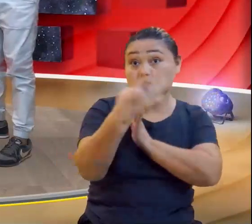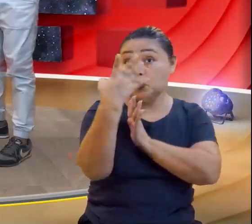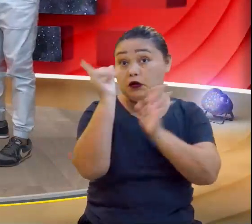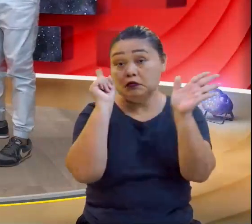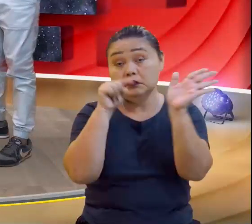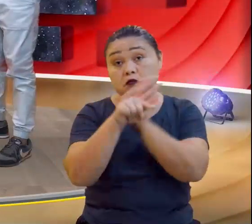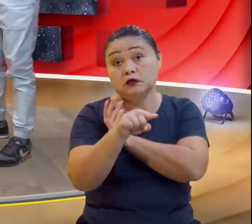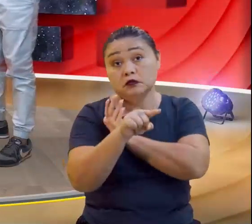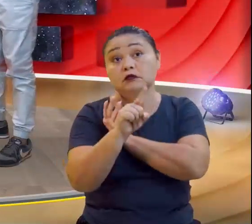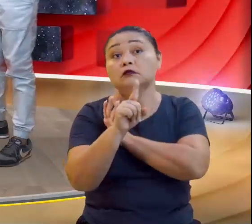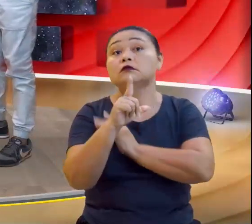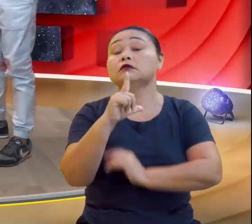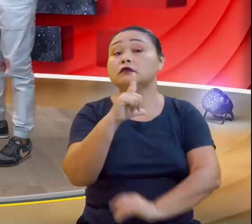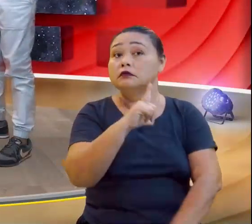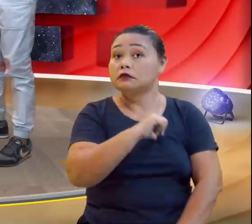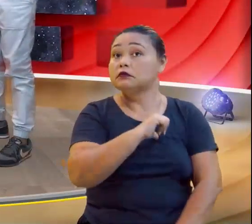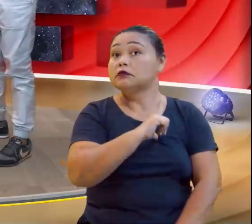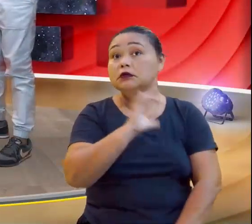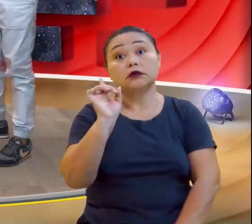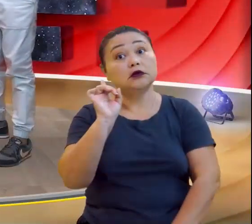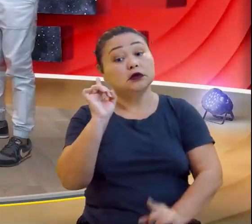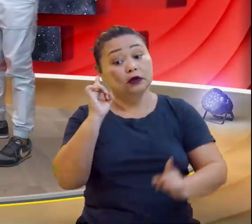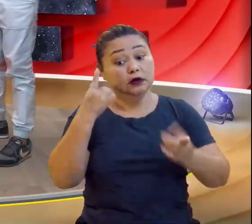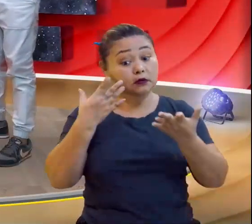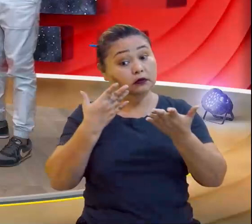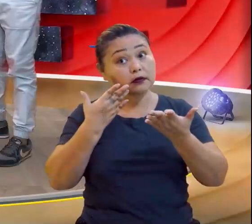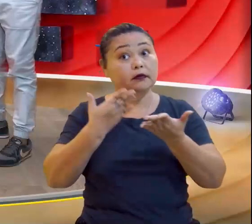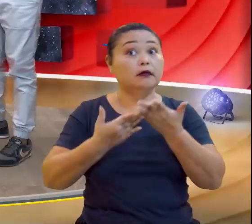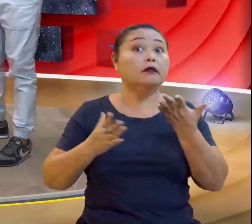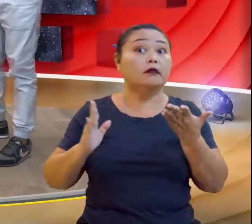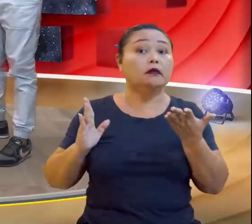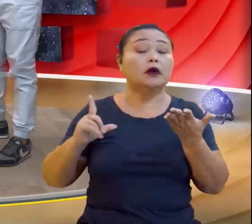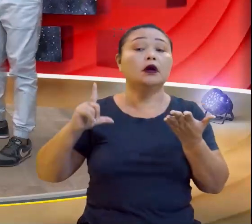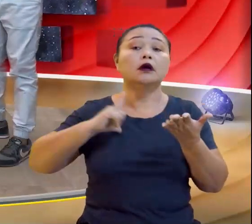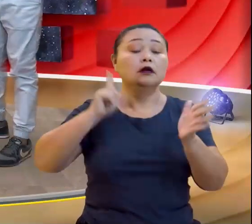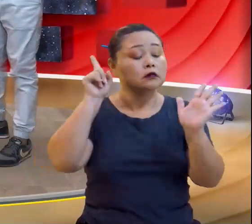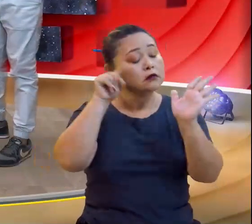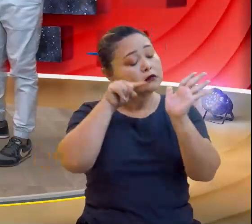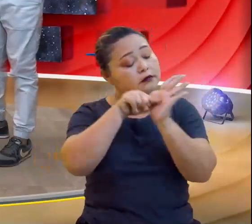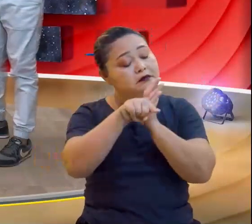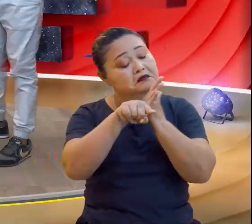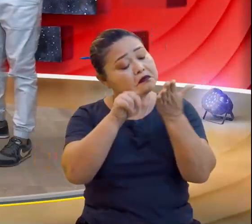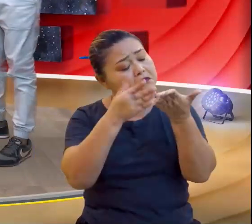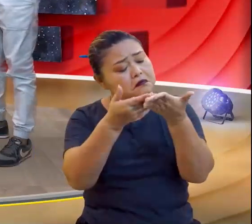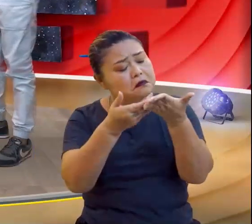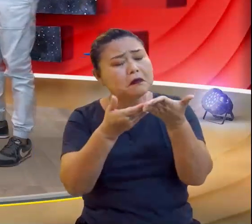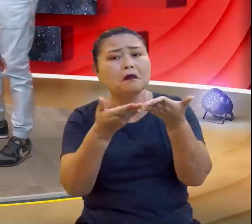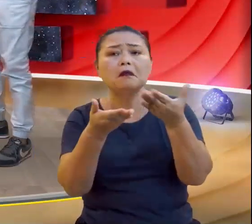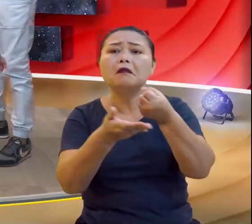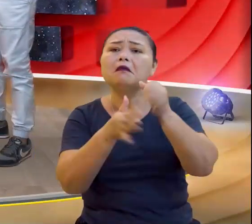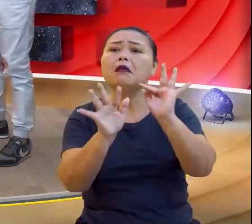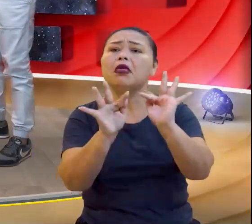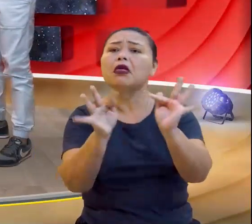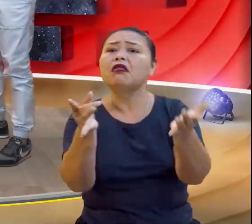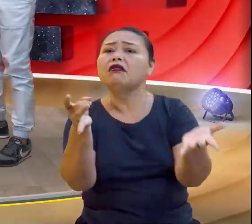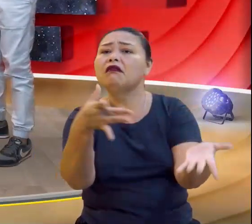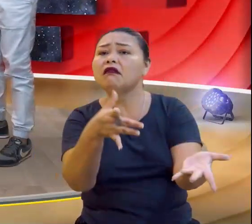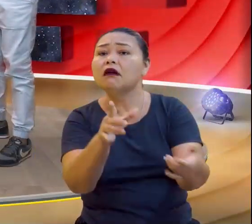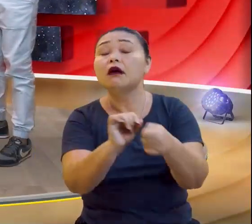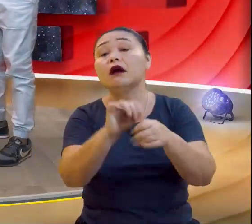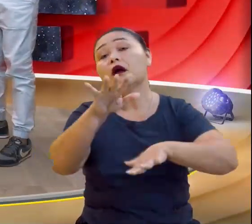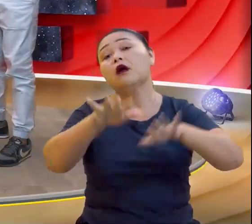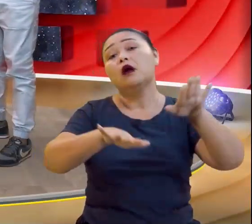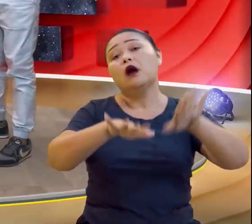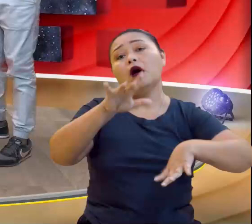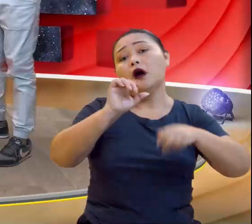não ou até mais. Não dá para titubear, né? Não dá para perder. E são questões básicas, tirando algumas ou outras que envolvem